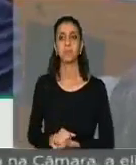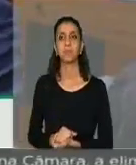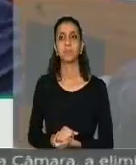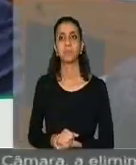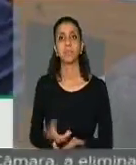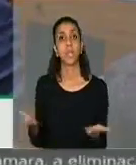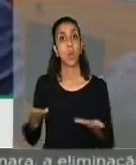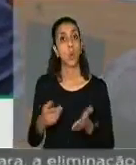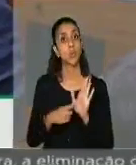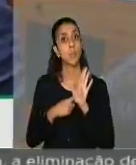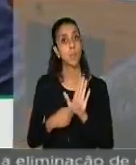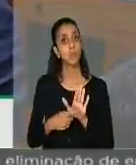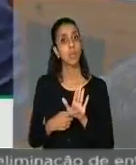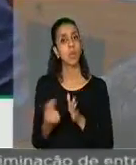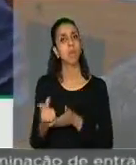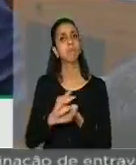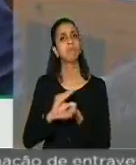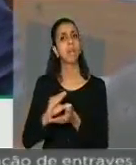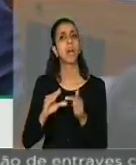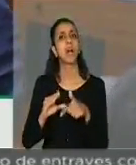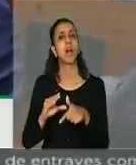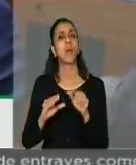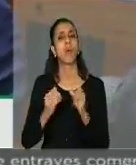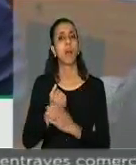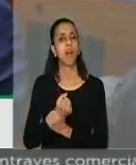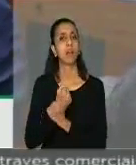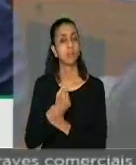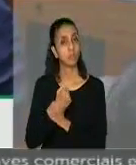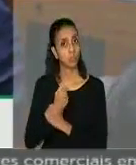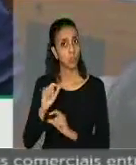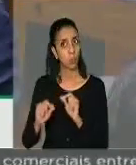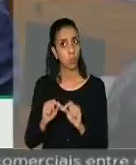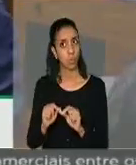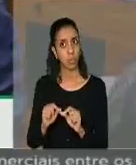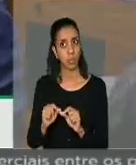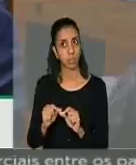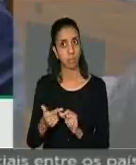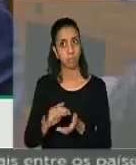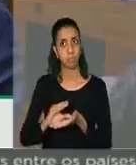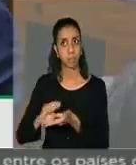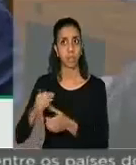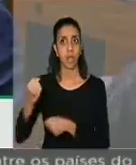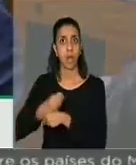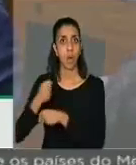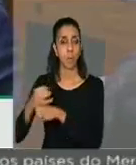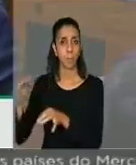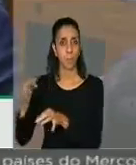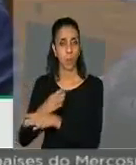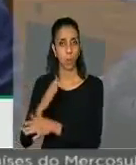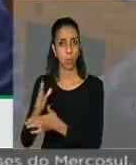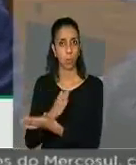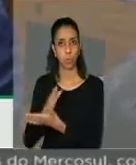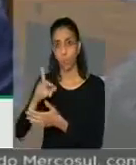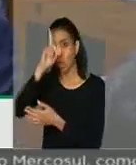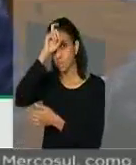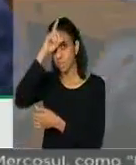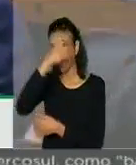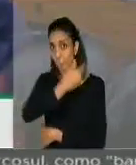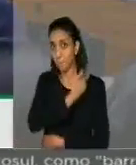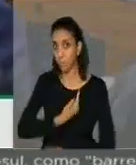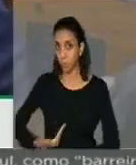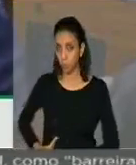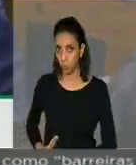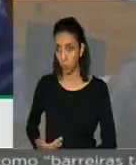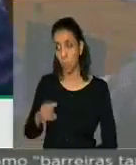Apresentei hoje uma emenda para assegurar que sejam previstos recursos para conclusão de obras de hospitais públicos que